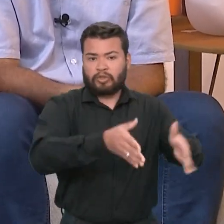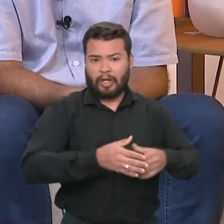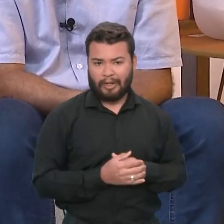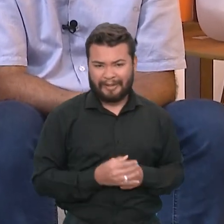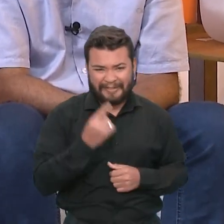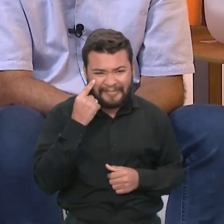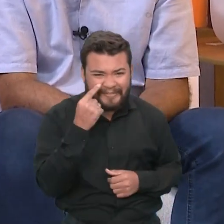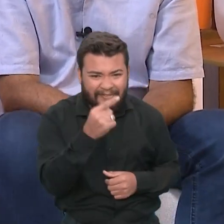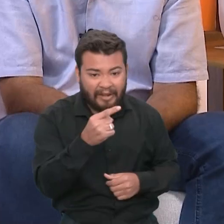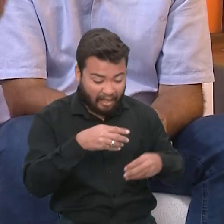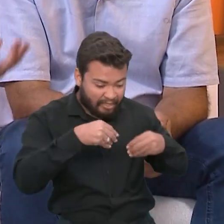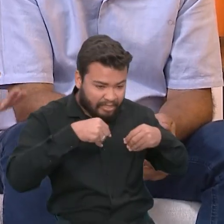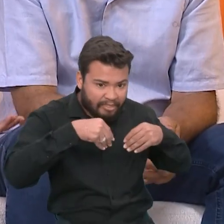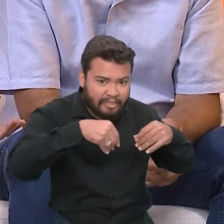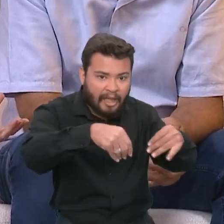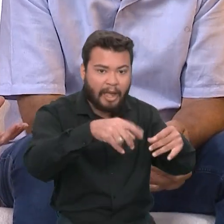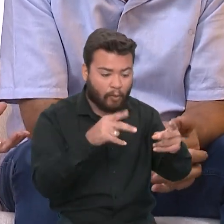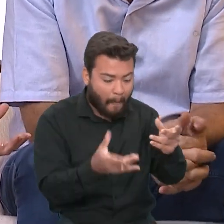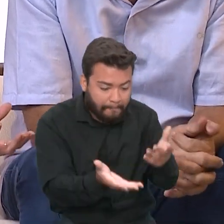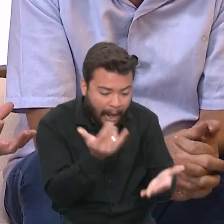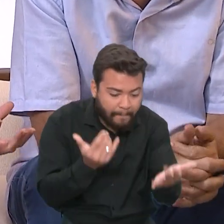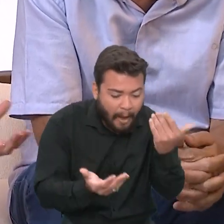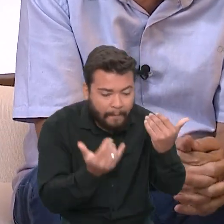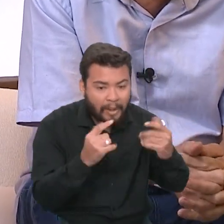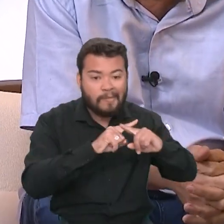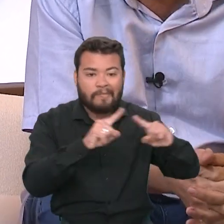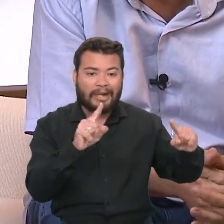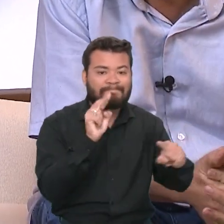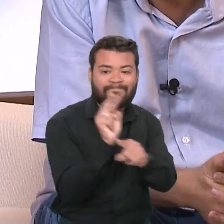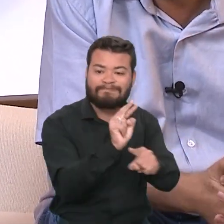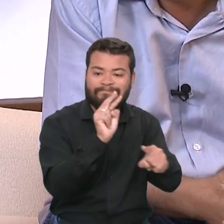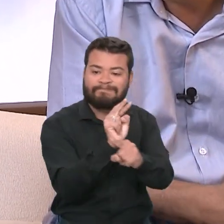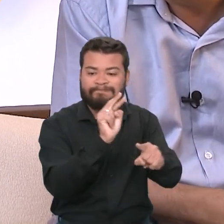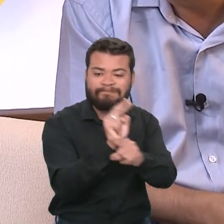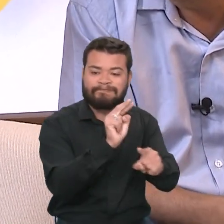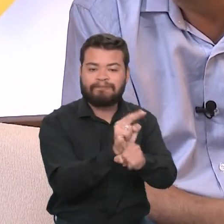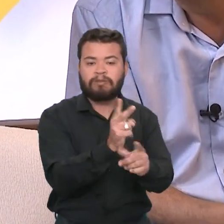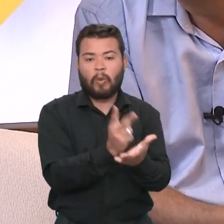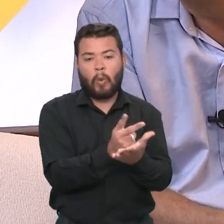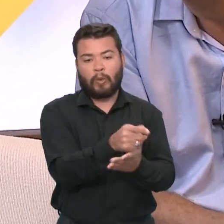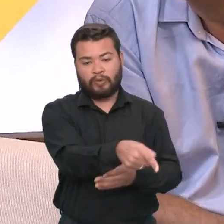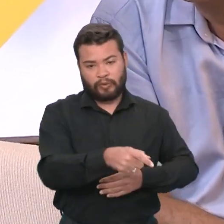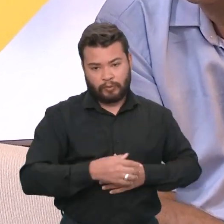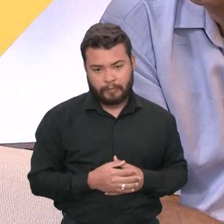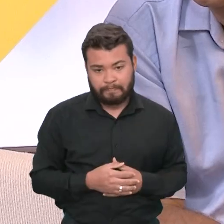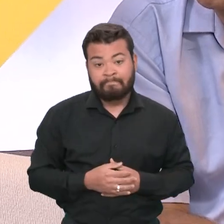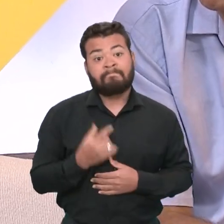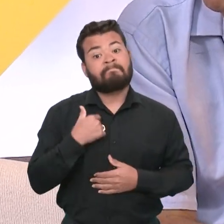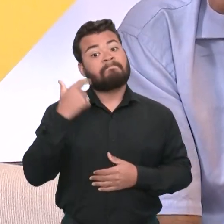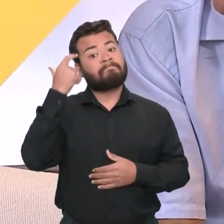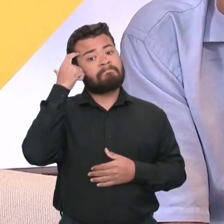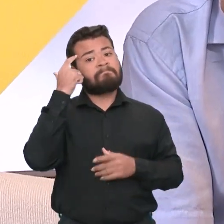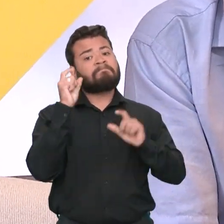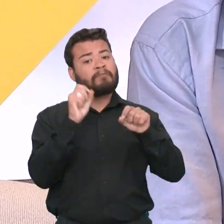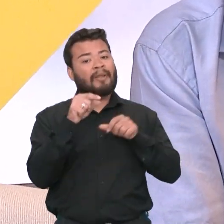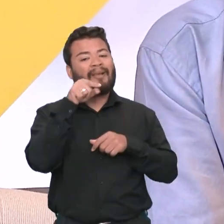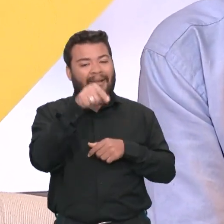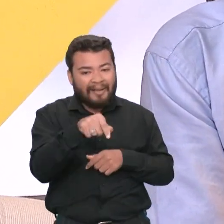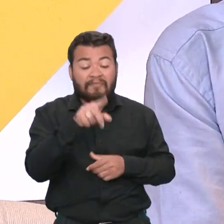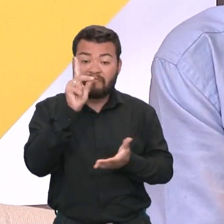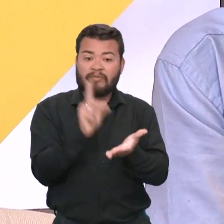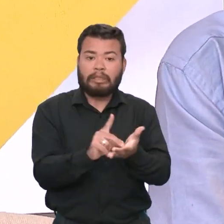você tira da terra, mas ao mesmo tempo você mantém, né? E eu acho que esse é um dos grandes mecanismos quando a gente fala,